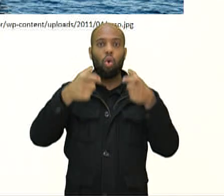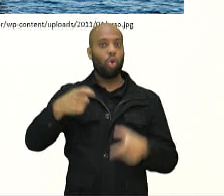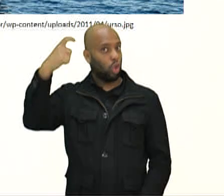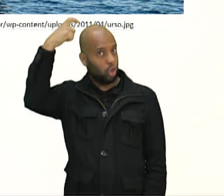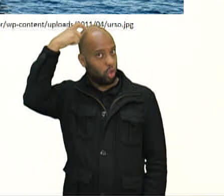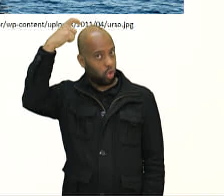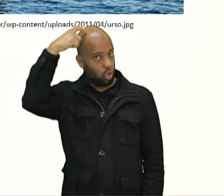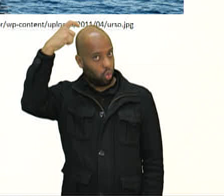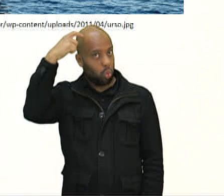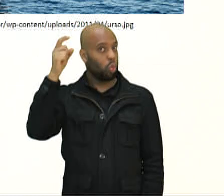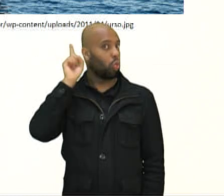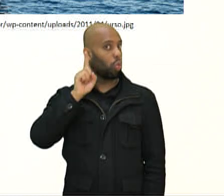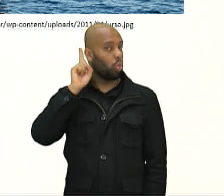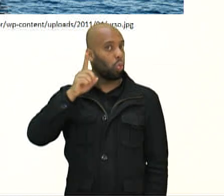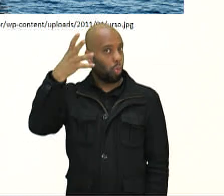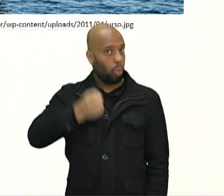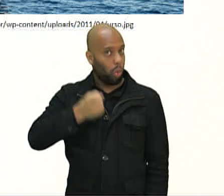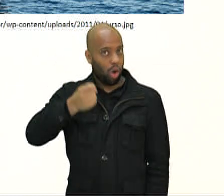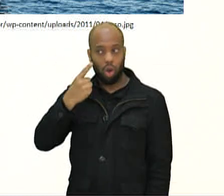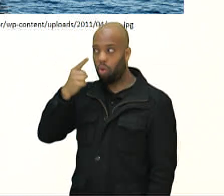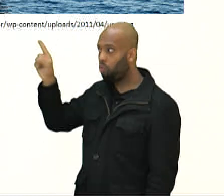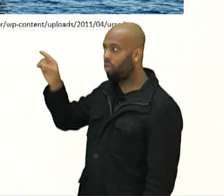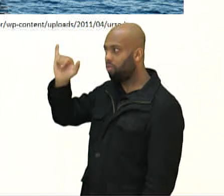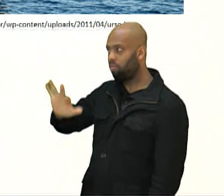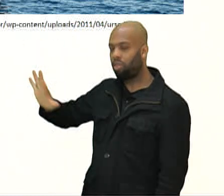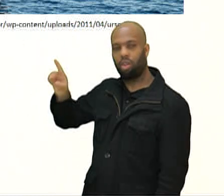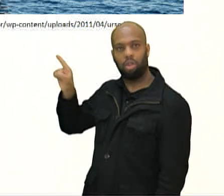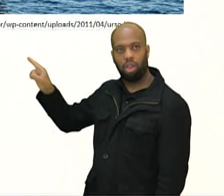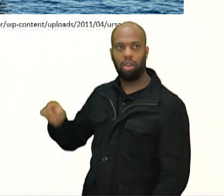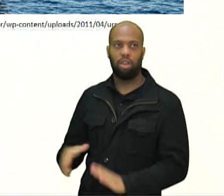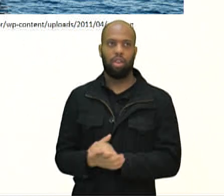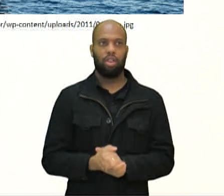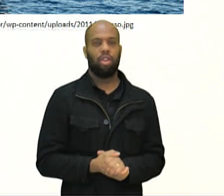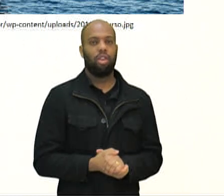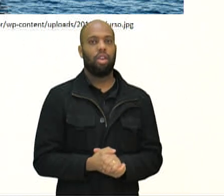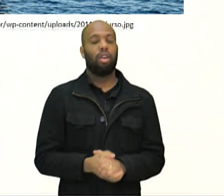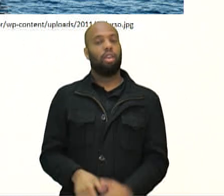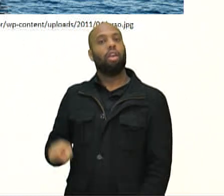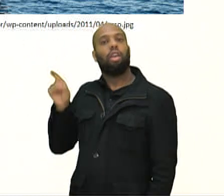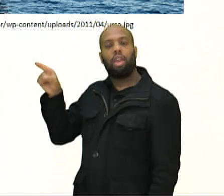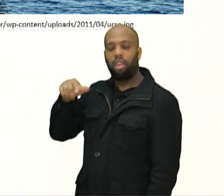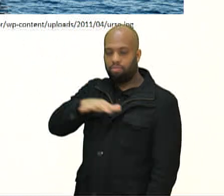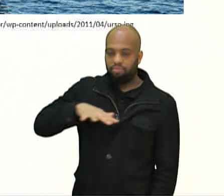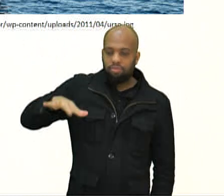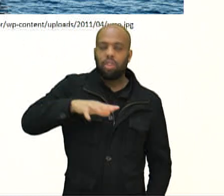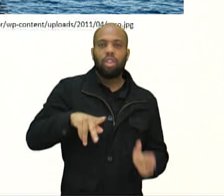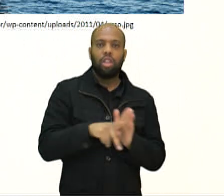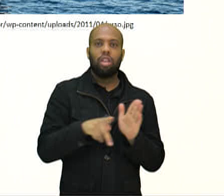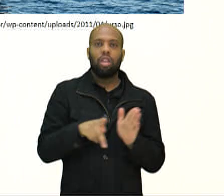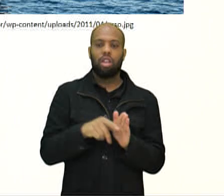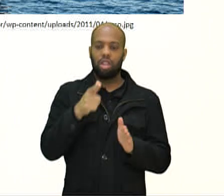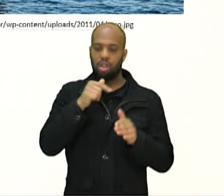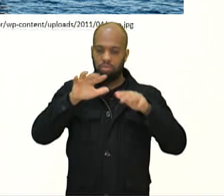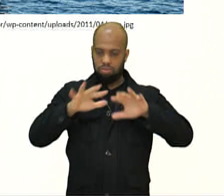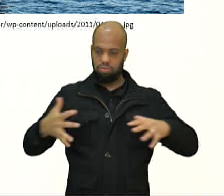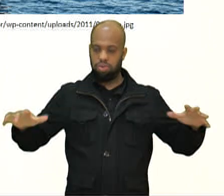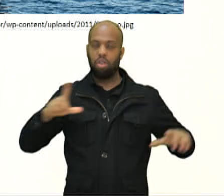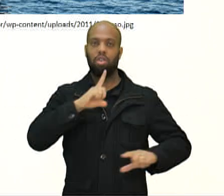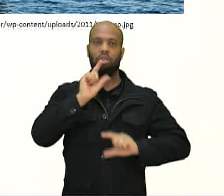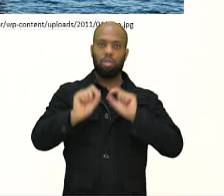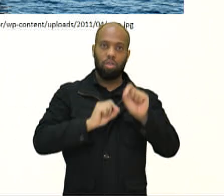polares, conforme você pode ver na imagem do lado direito da sua tela. Essa área do oceano, ele está